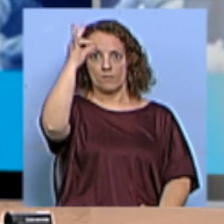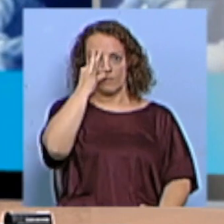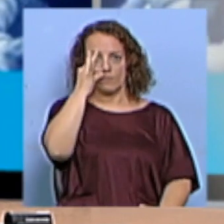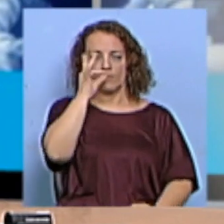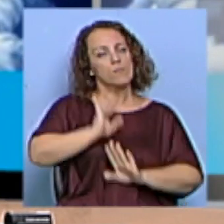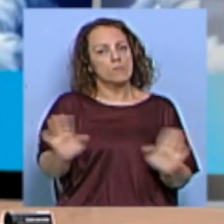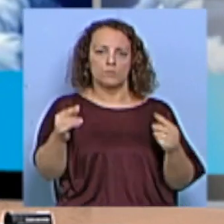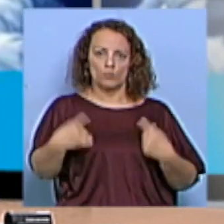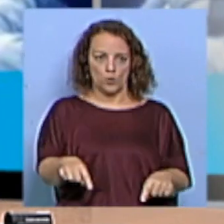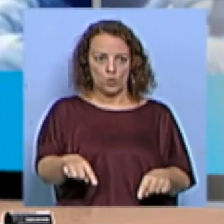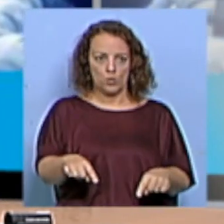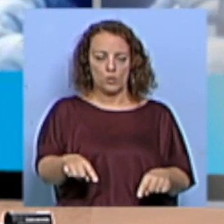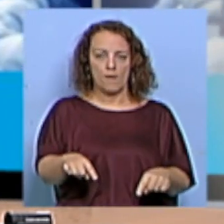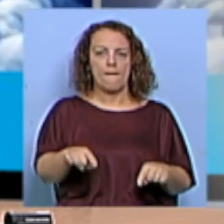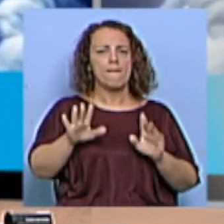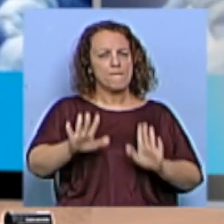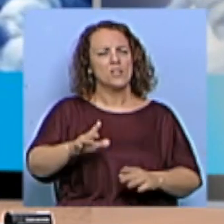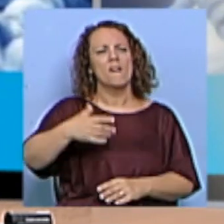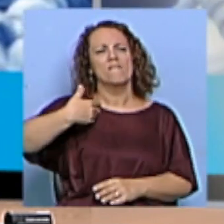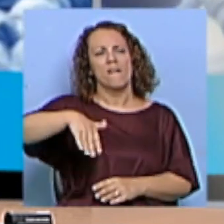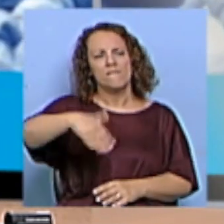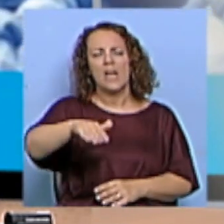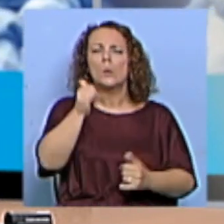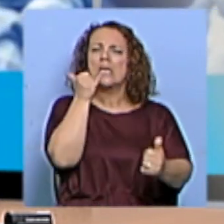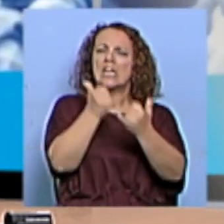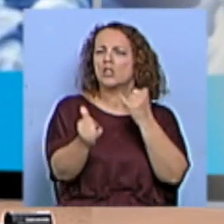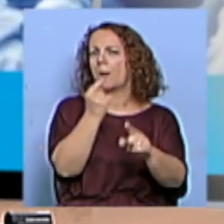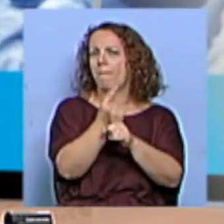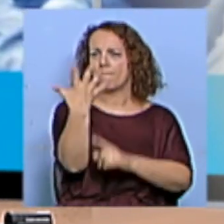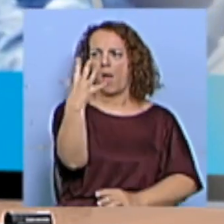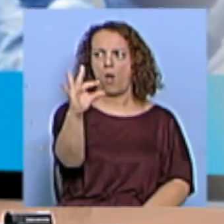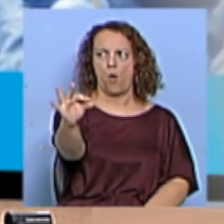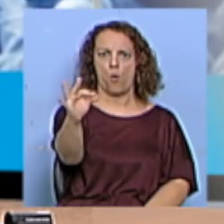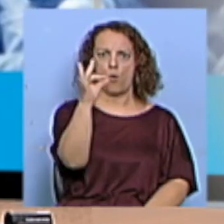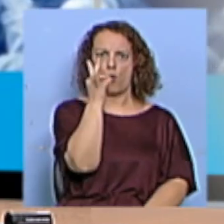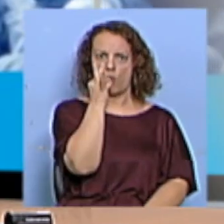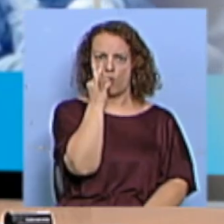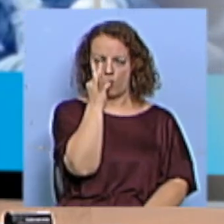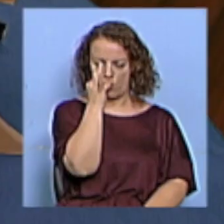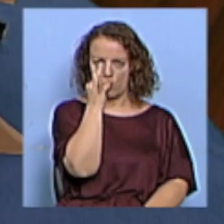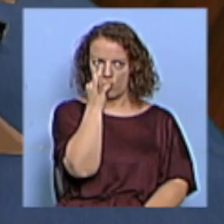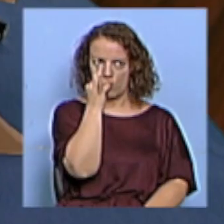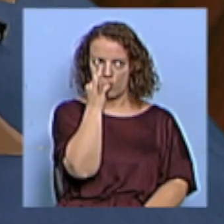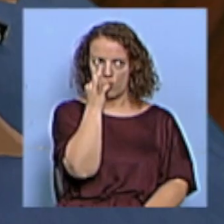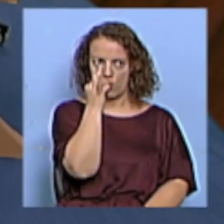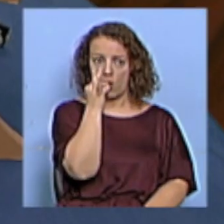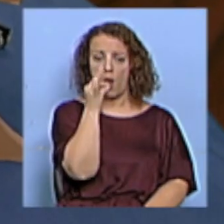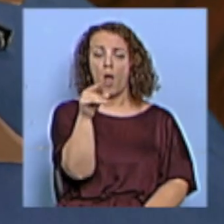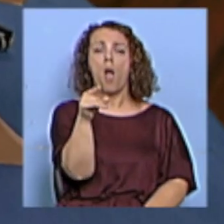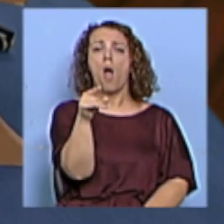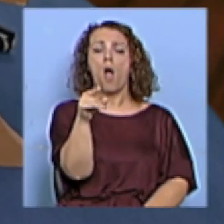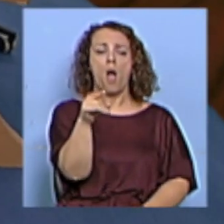nós vamos sempre ter qualquer possibilidade de risco relativamente à mão do ministro e do celebrante, que não se vai desinfetar